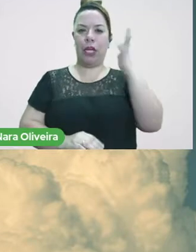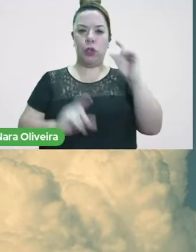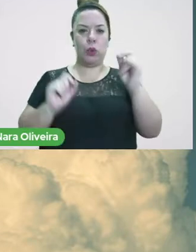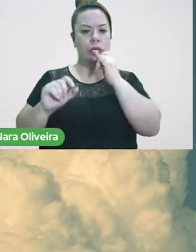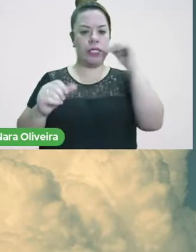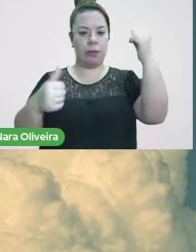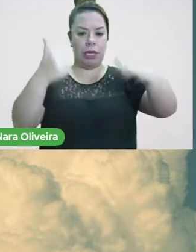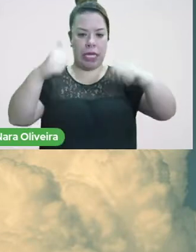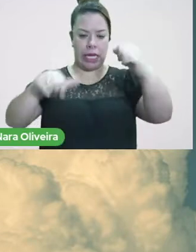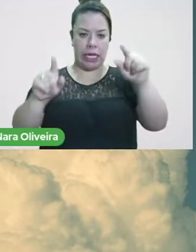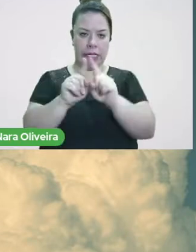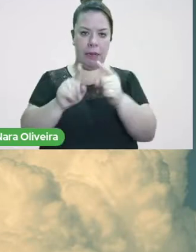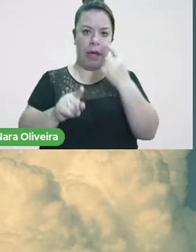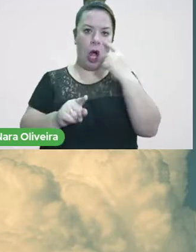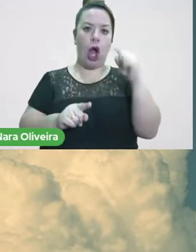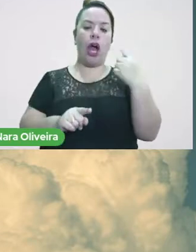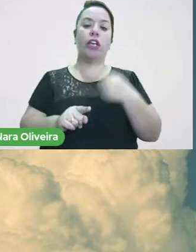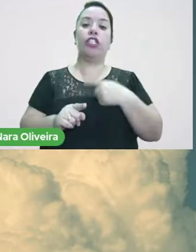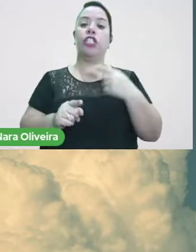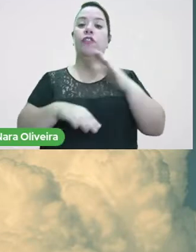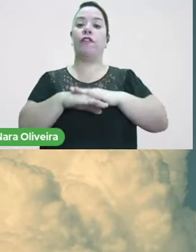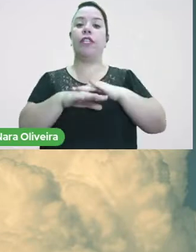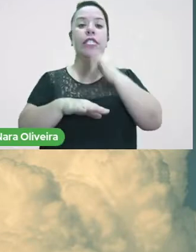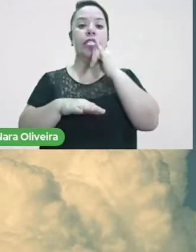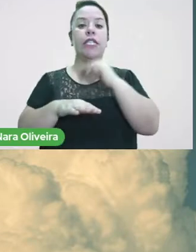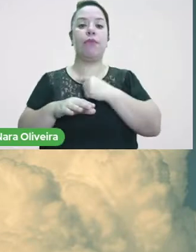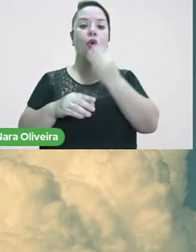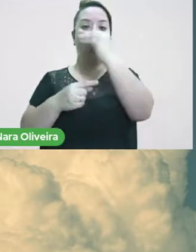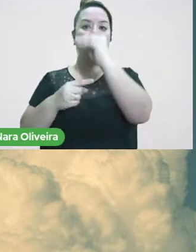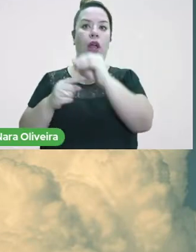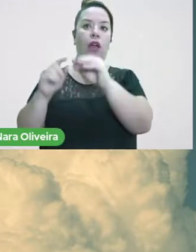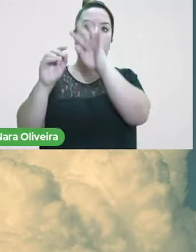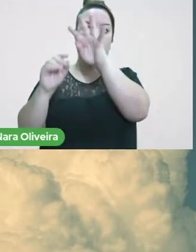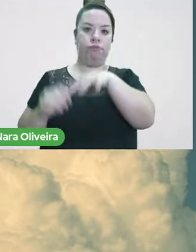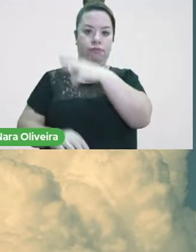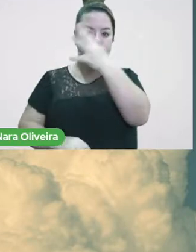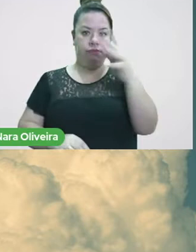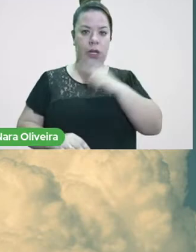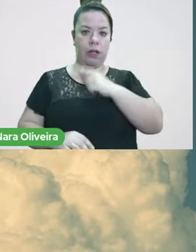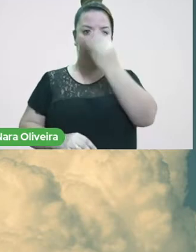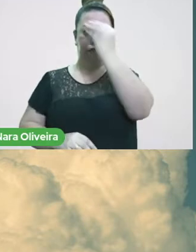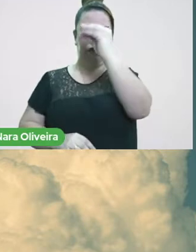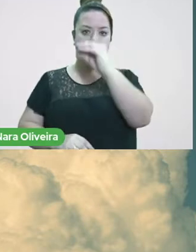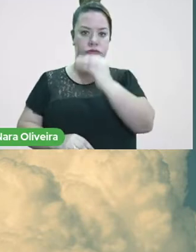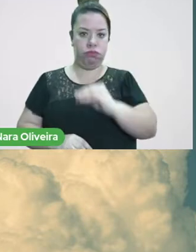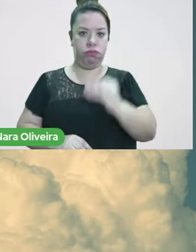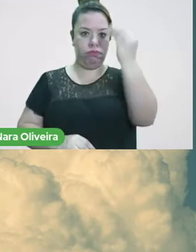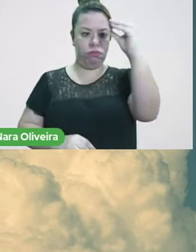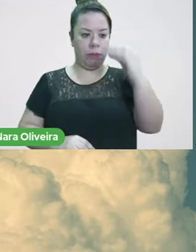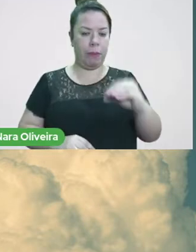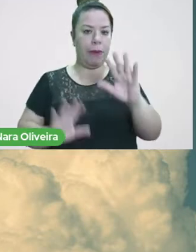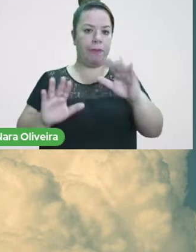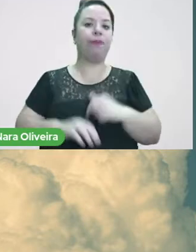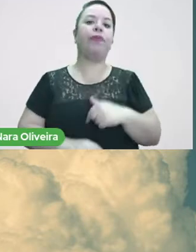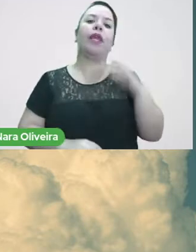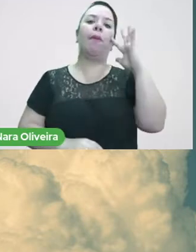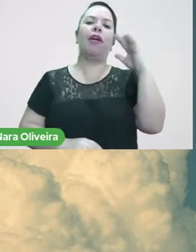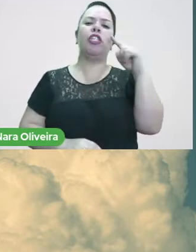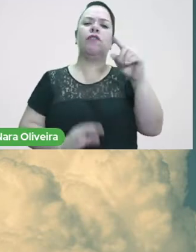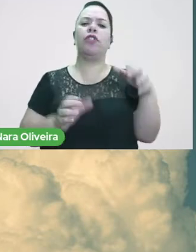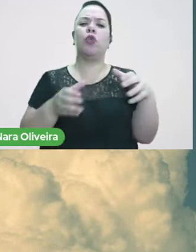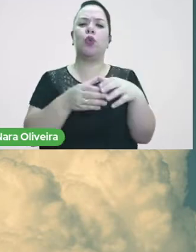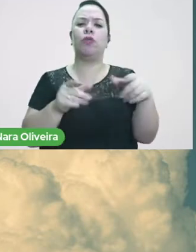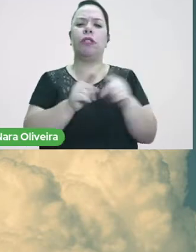agora preencher as linhas, certo? Então, veja, gente, imagina que você tá com o seu time lá, todo mundo envolvido,